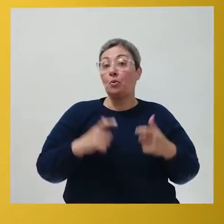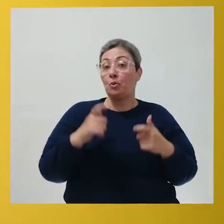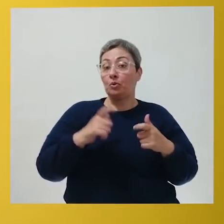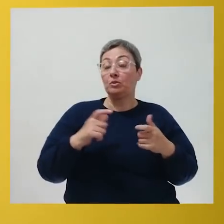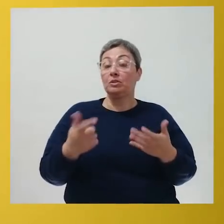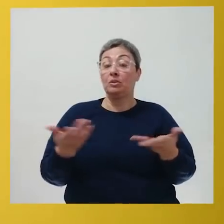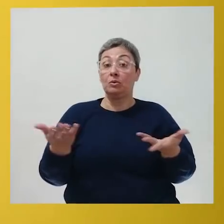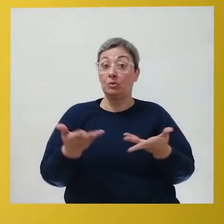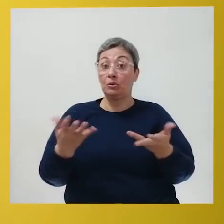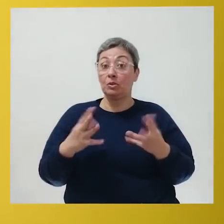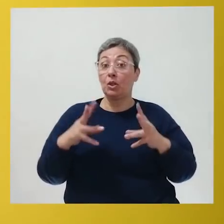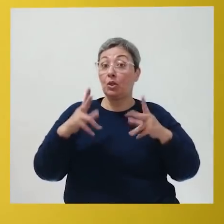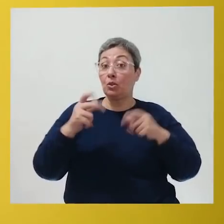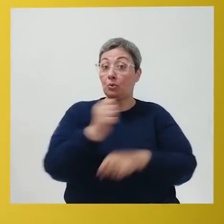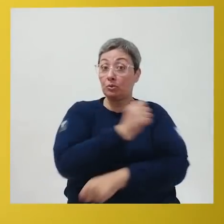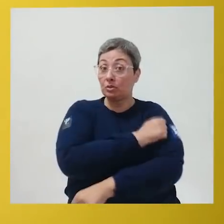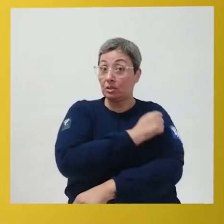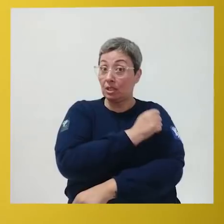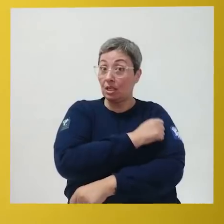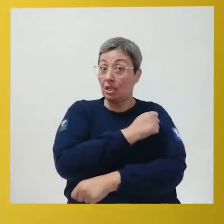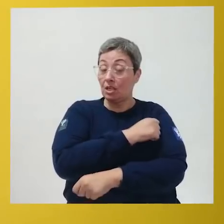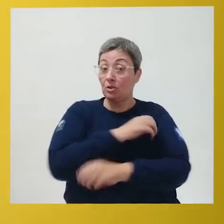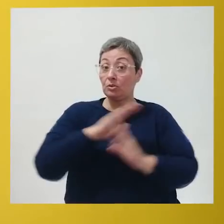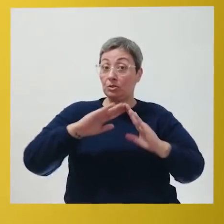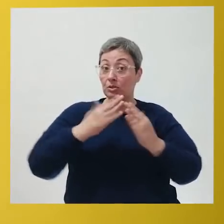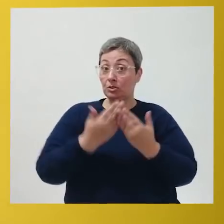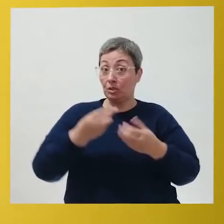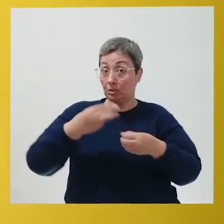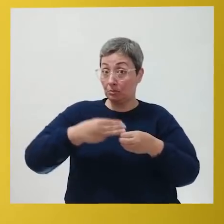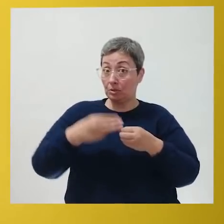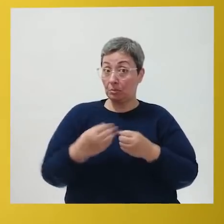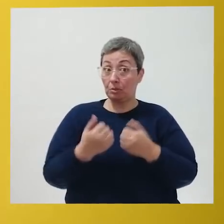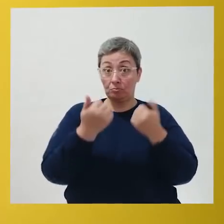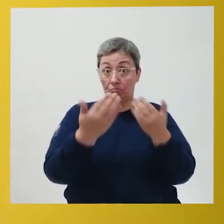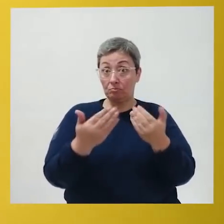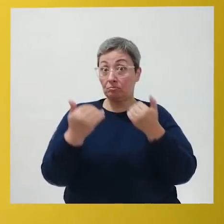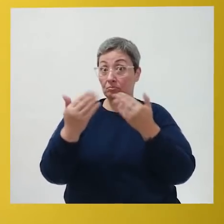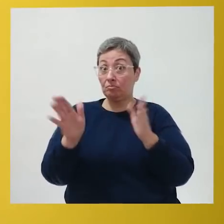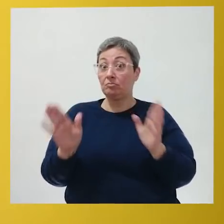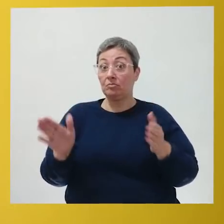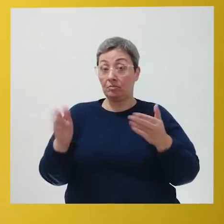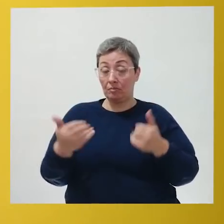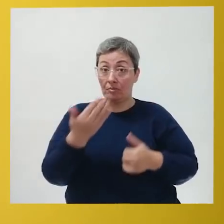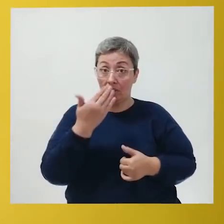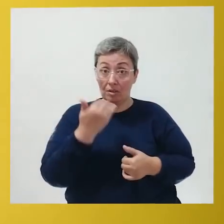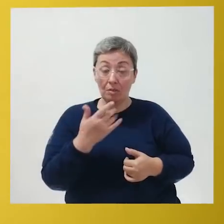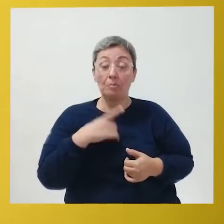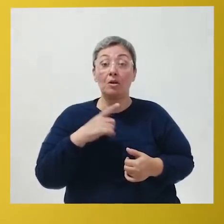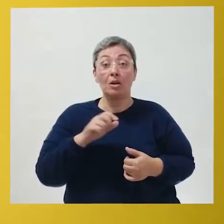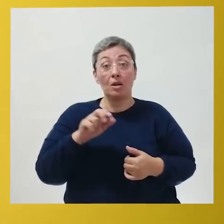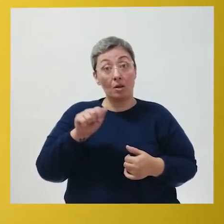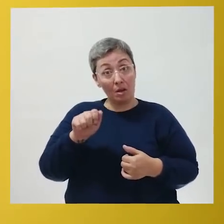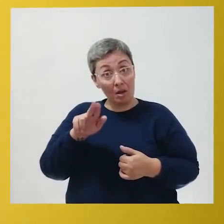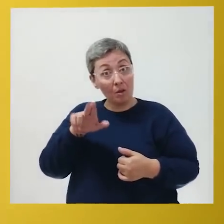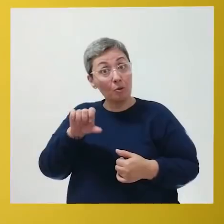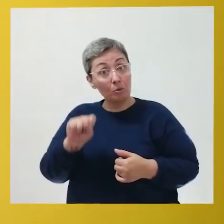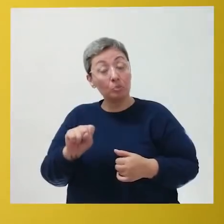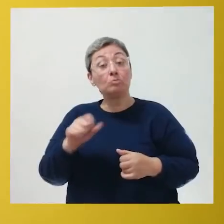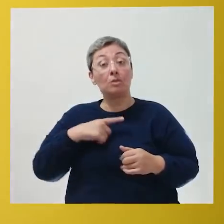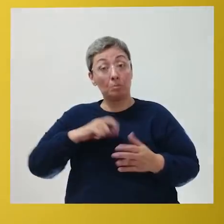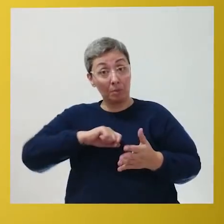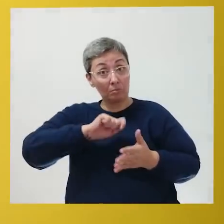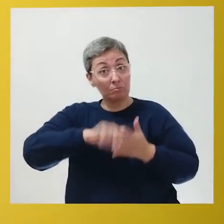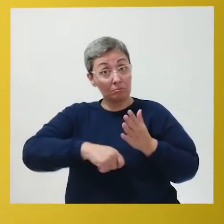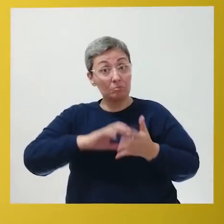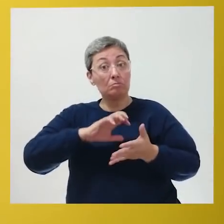onde hoje todos os alunos da rede municipal de ensino estão recebendo a cesta básica. O Augusto também é um aluno